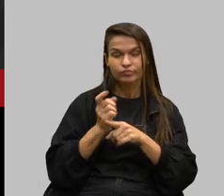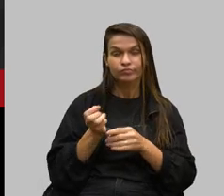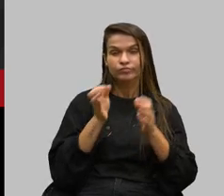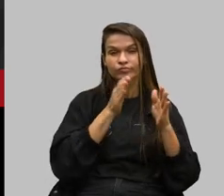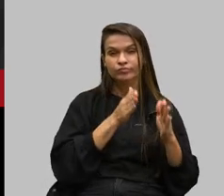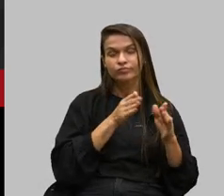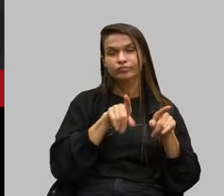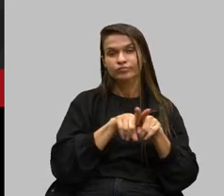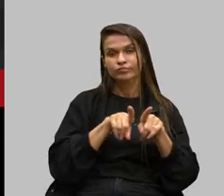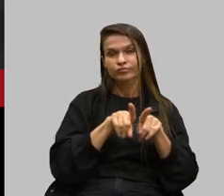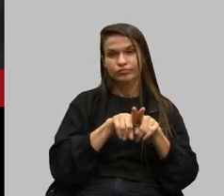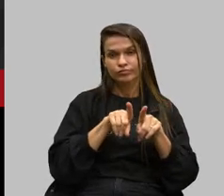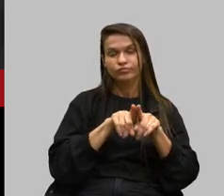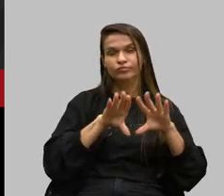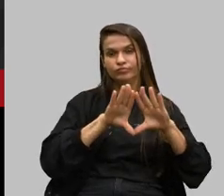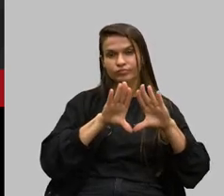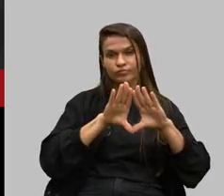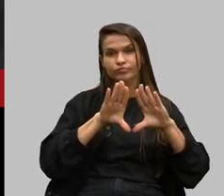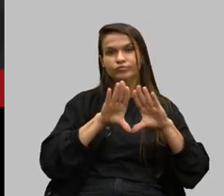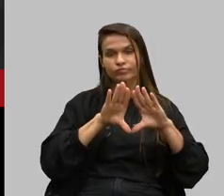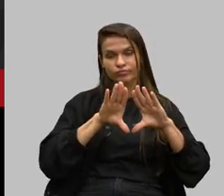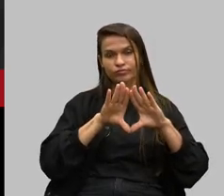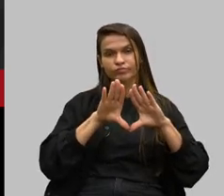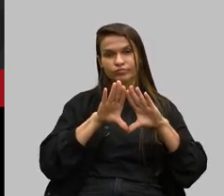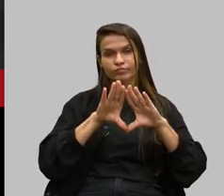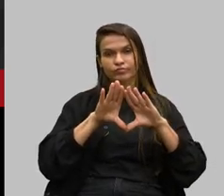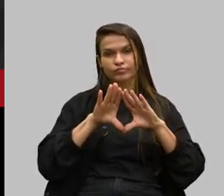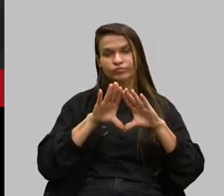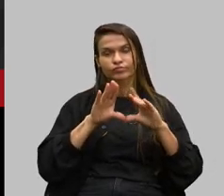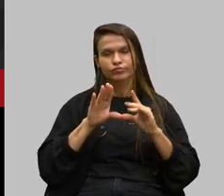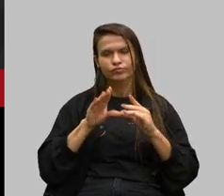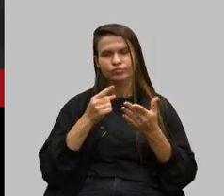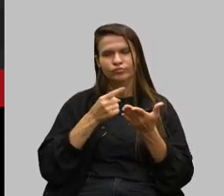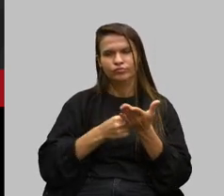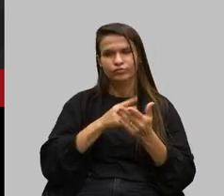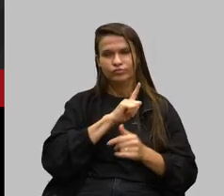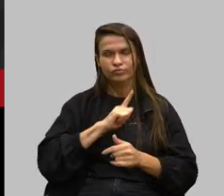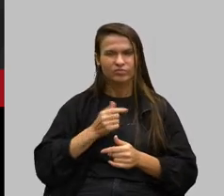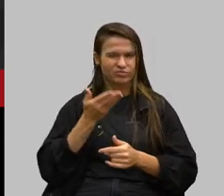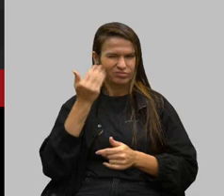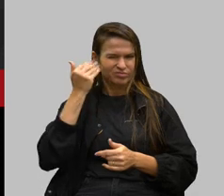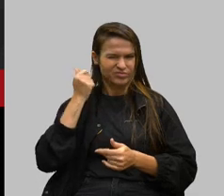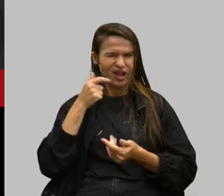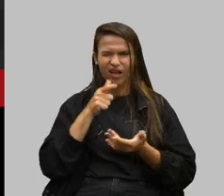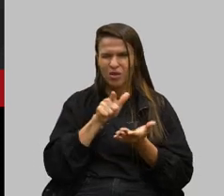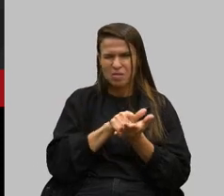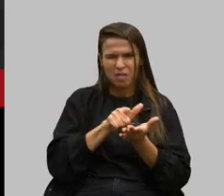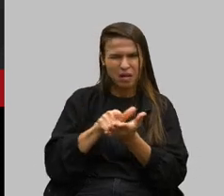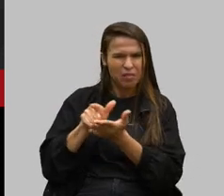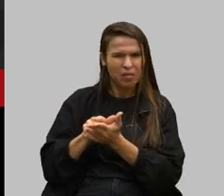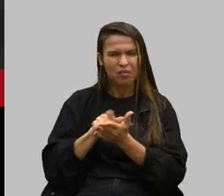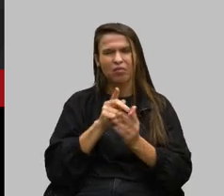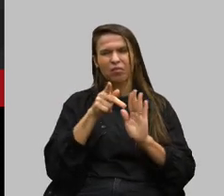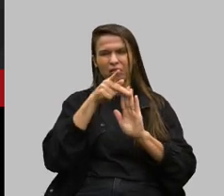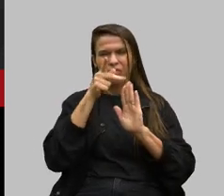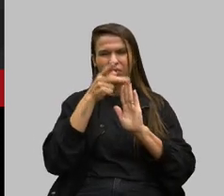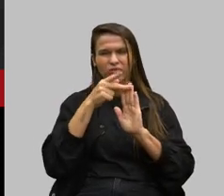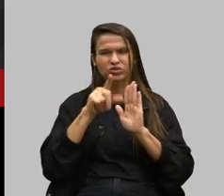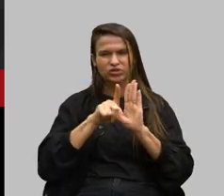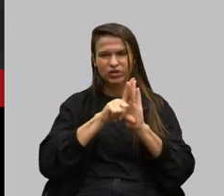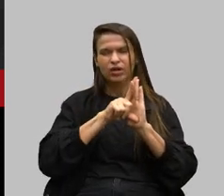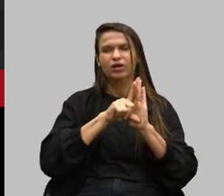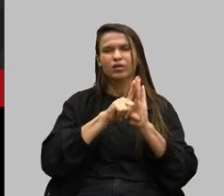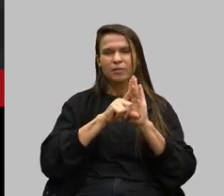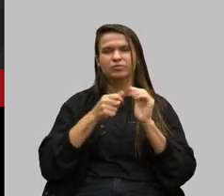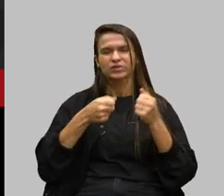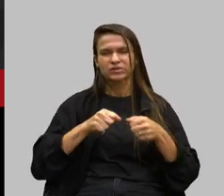a e a e assembleia e da Assembleia para com o governo antigamente era tudo muito no papel protocolo de projeto de lei Tudo tinha que vir aqui protocolar